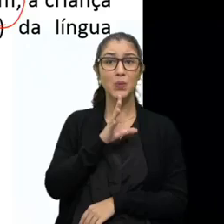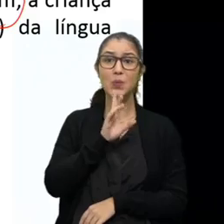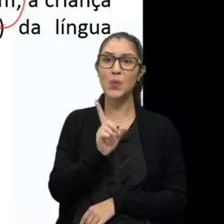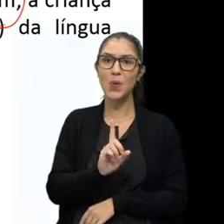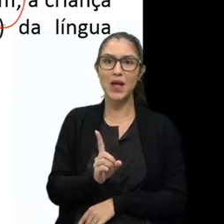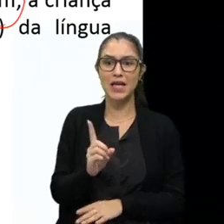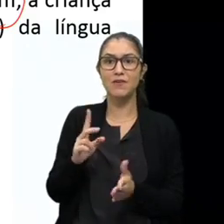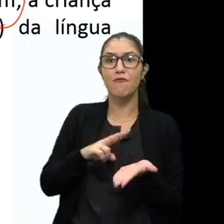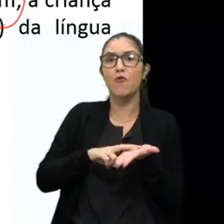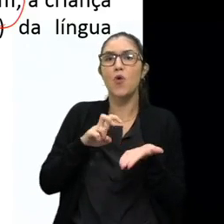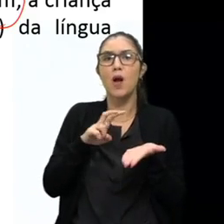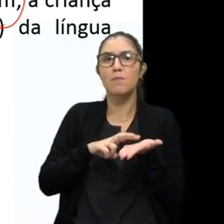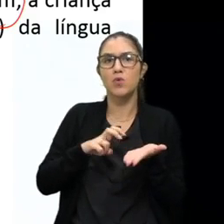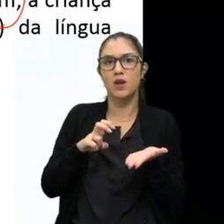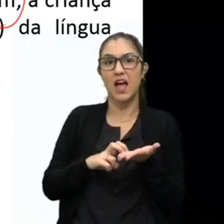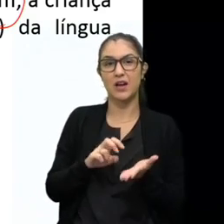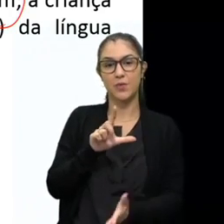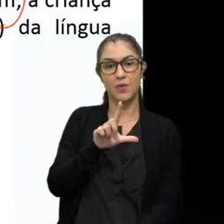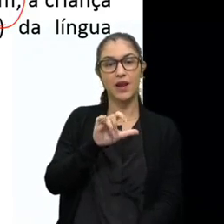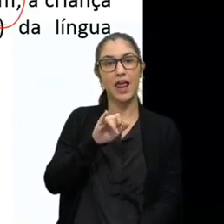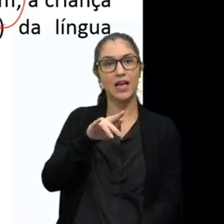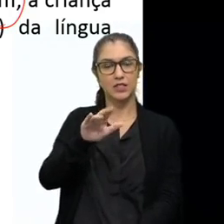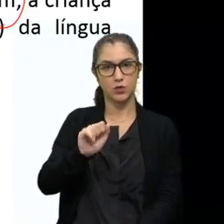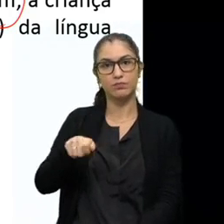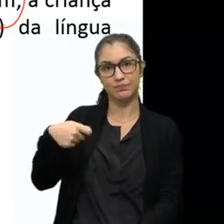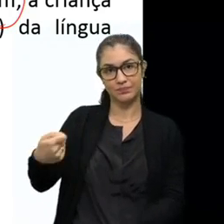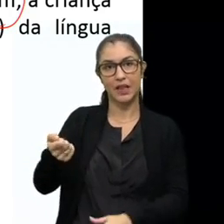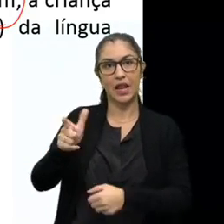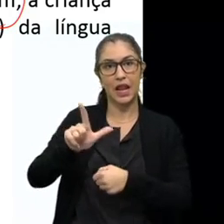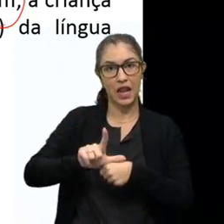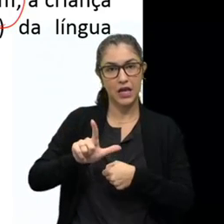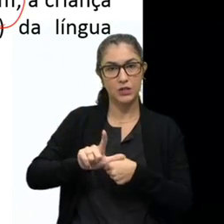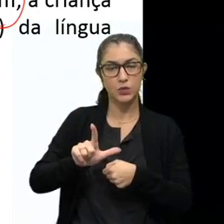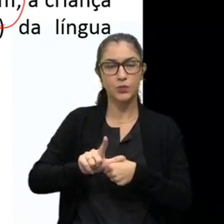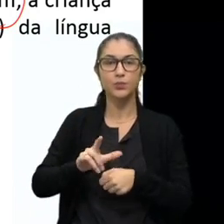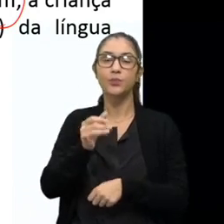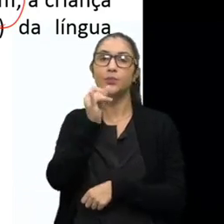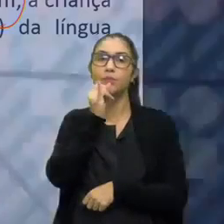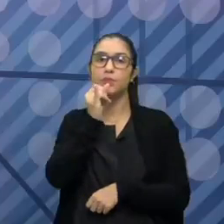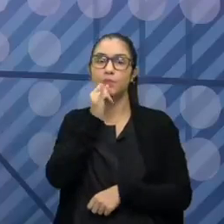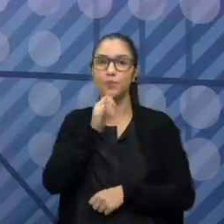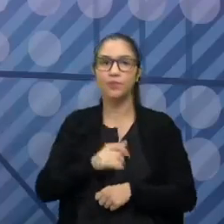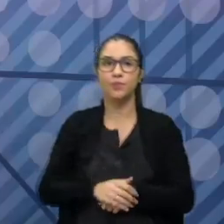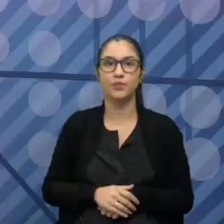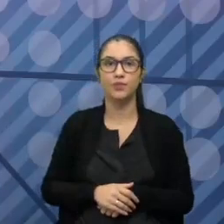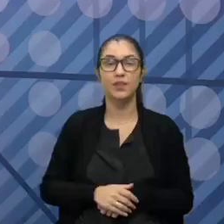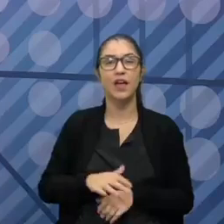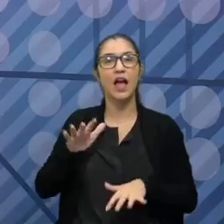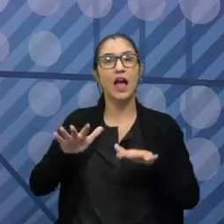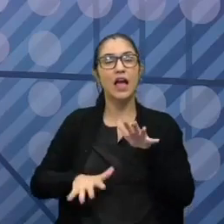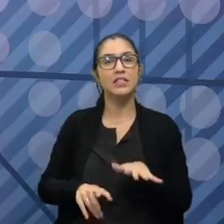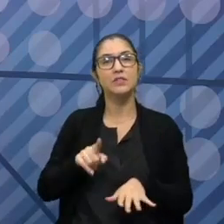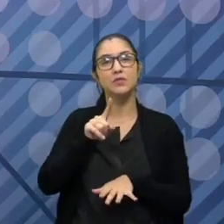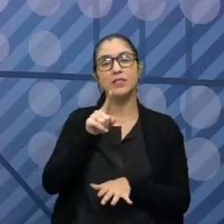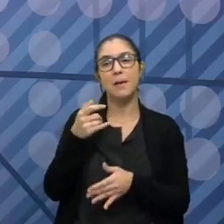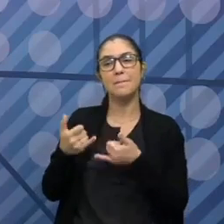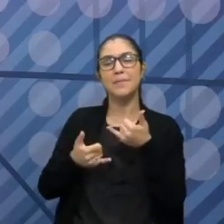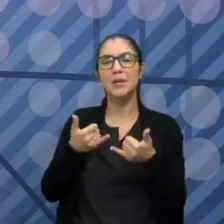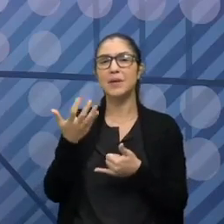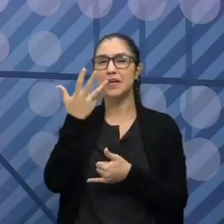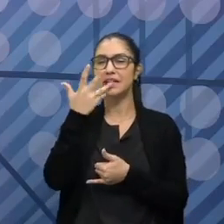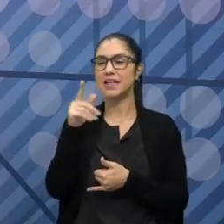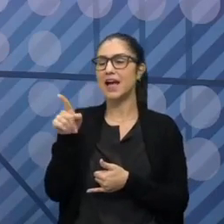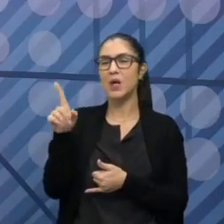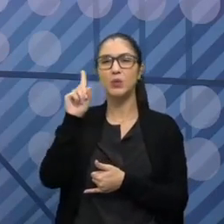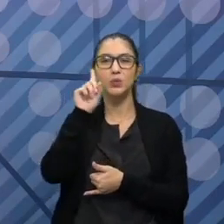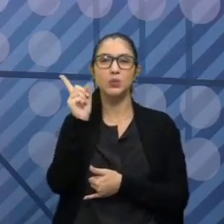desconhece o vocabulário, que é o léxico da língua portuguesa. Então, por exemplo, às vezes você brinca com uma criança que